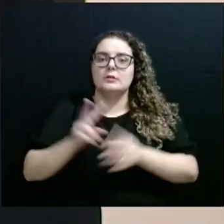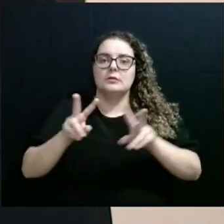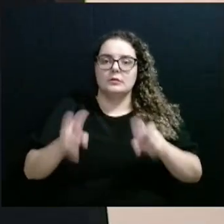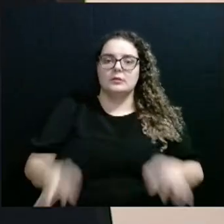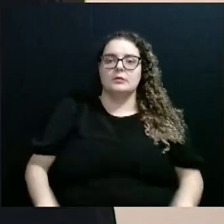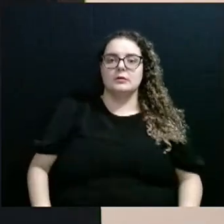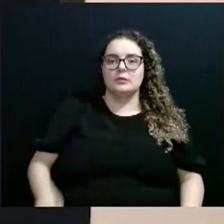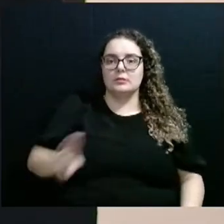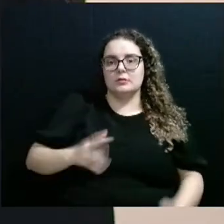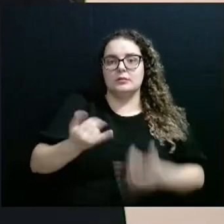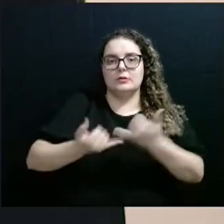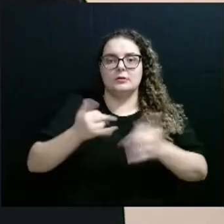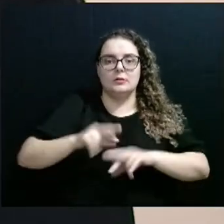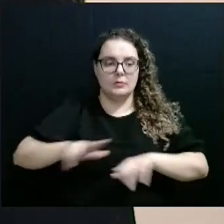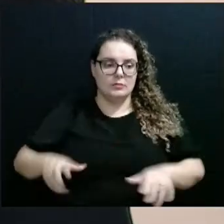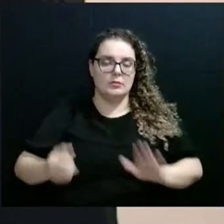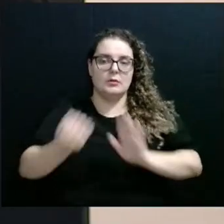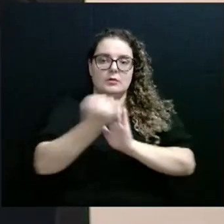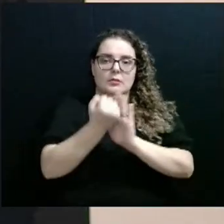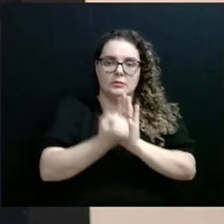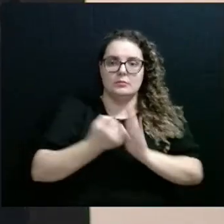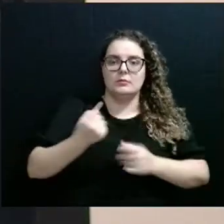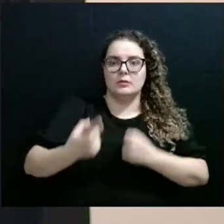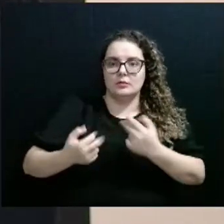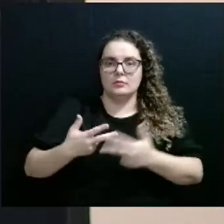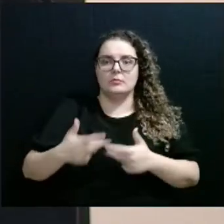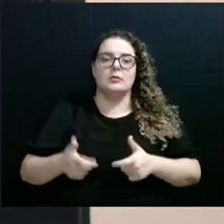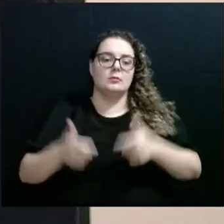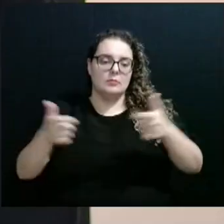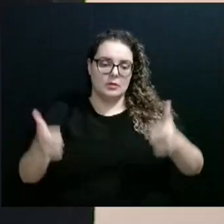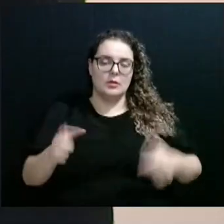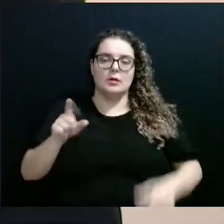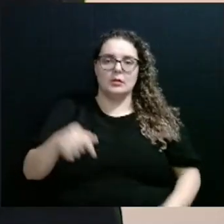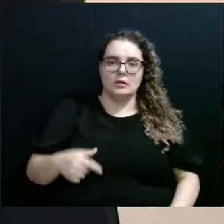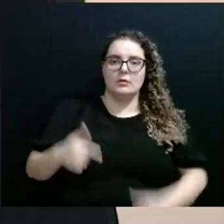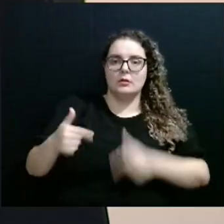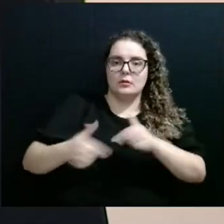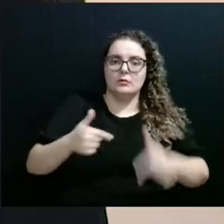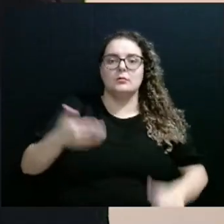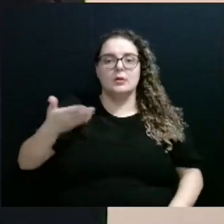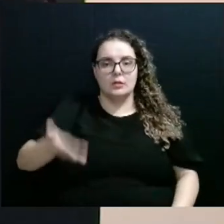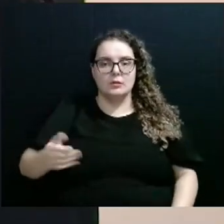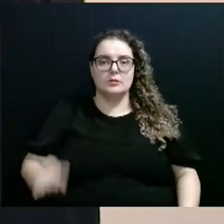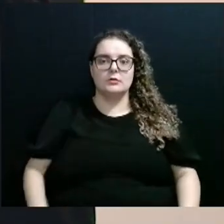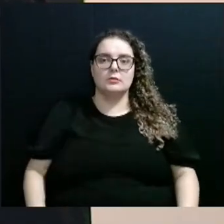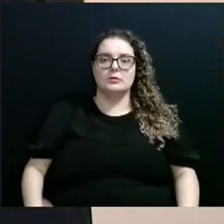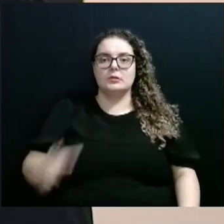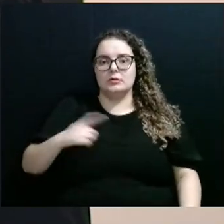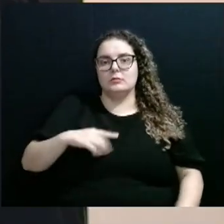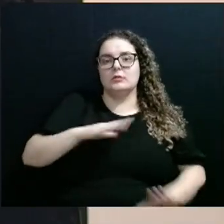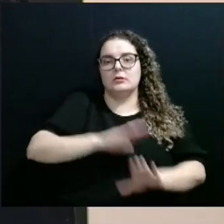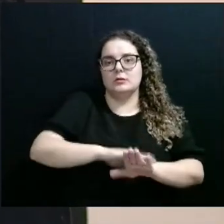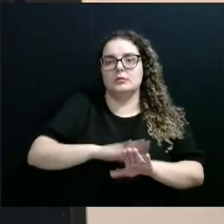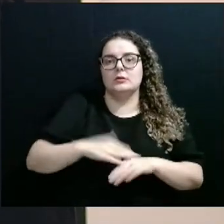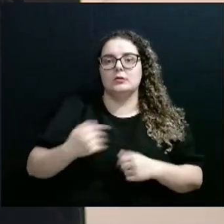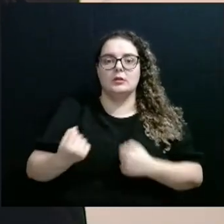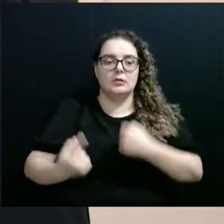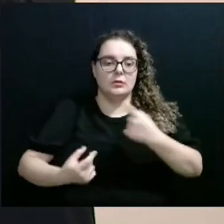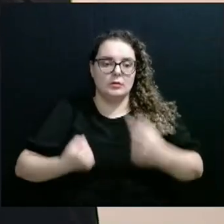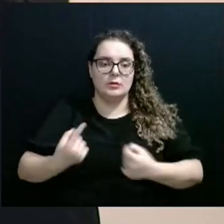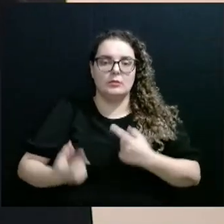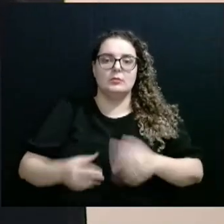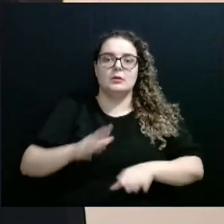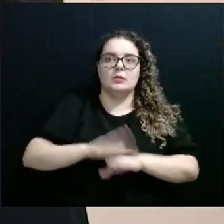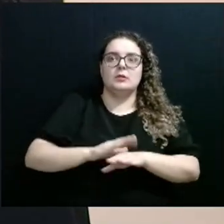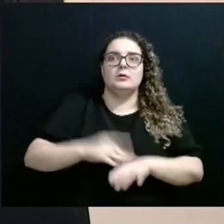como símbolo para alguma coisa maior, que é o que a gente está trabalhando ali. Então vai ter esse tipo de atividade, algumas atividades também de raciocínio,